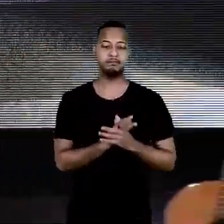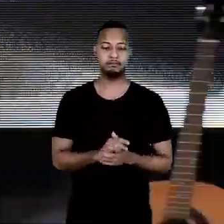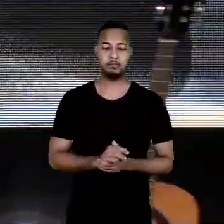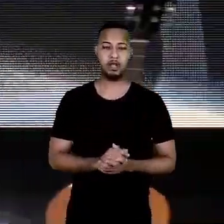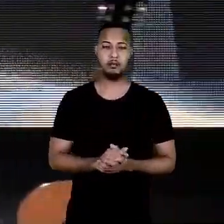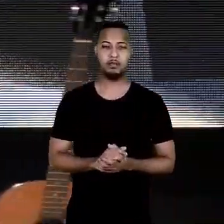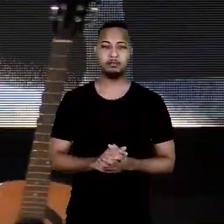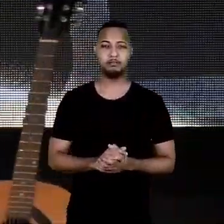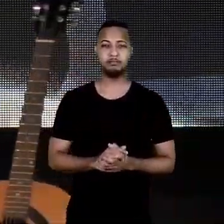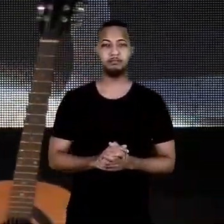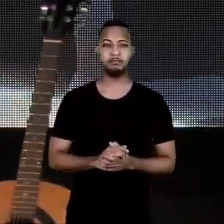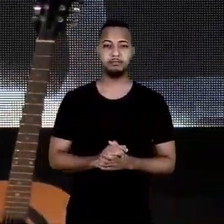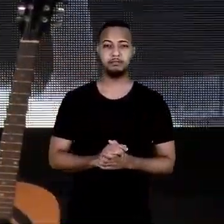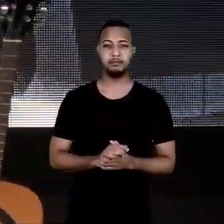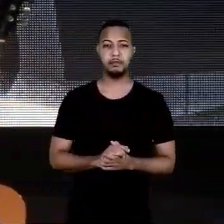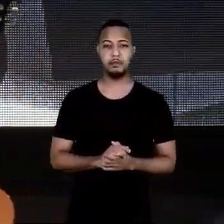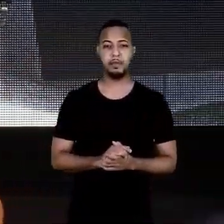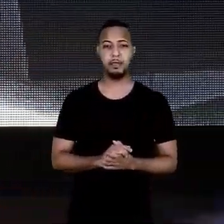Espírito Santo.